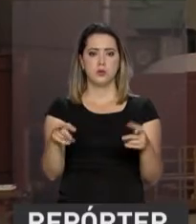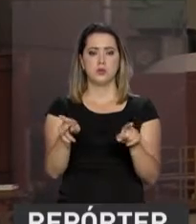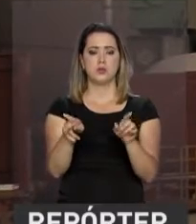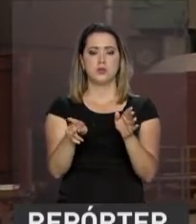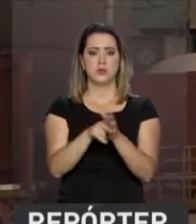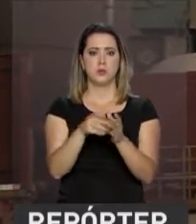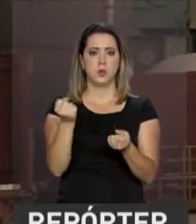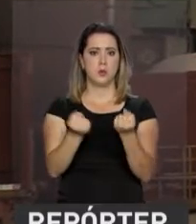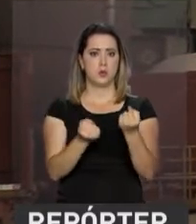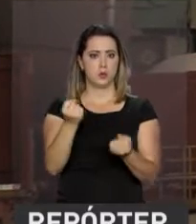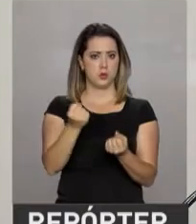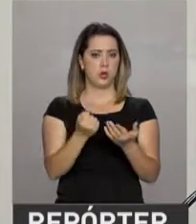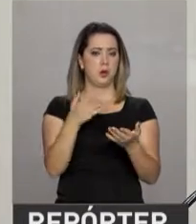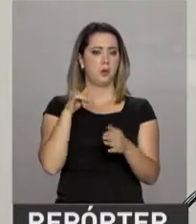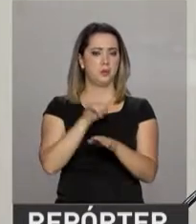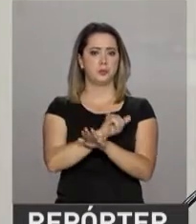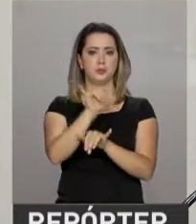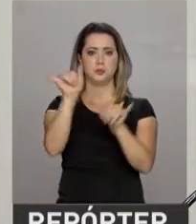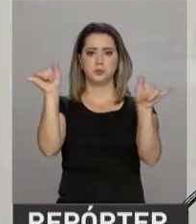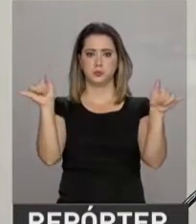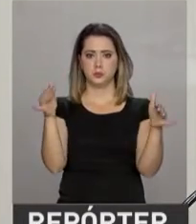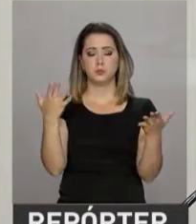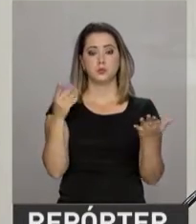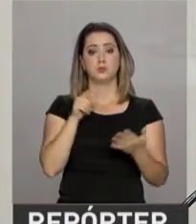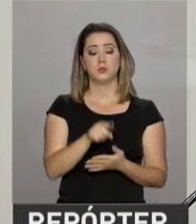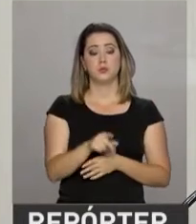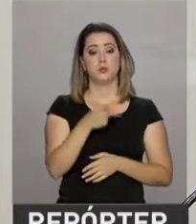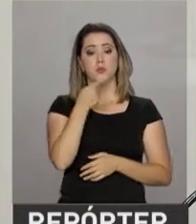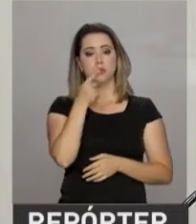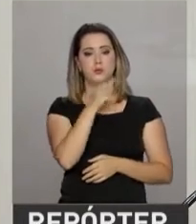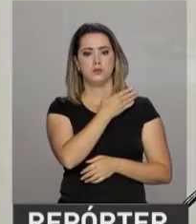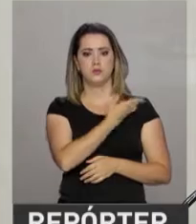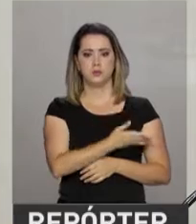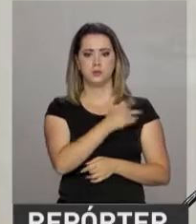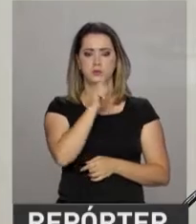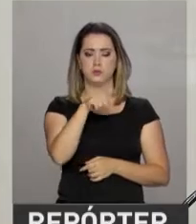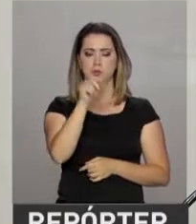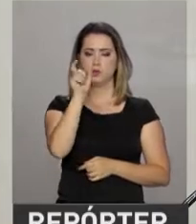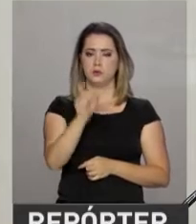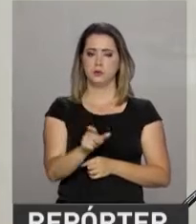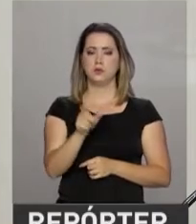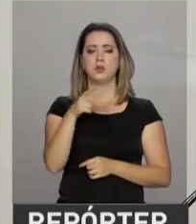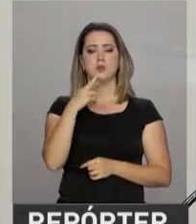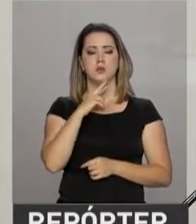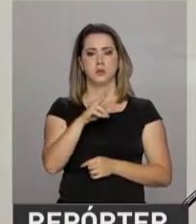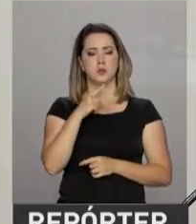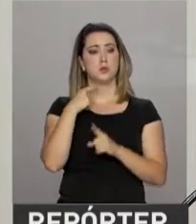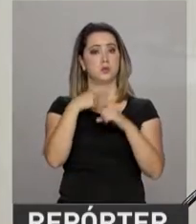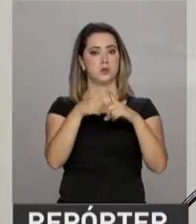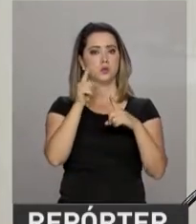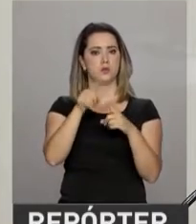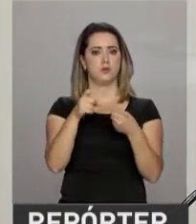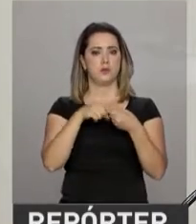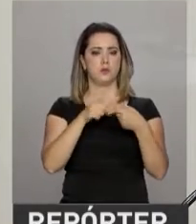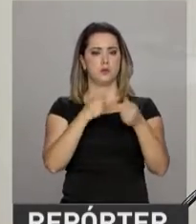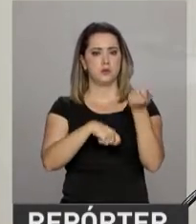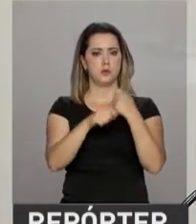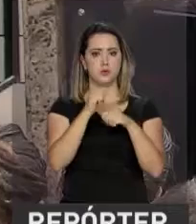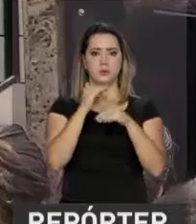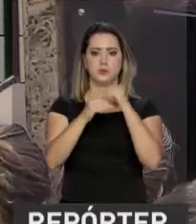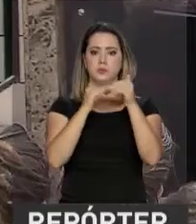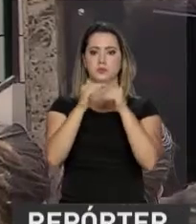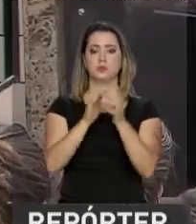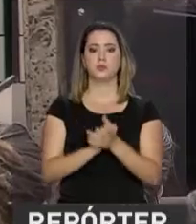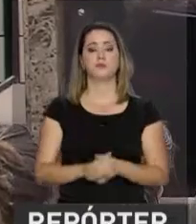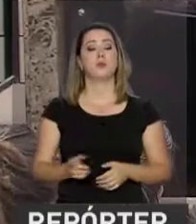como automóveis e aviões. De acordo com o secretário Erlon Brandão, o resultado positivo é um sinal da recuperação econômica.